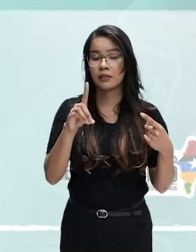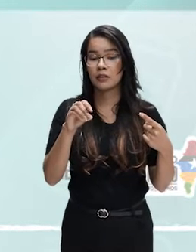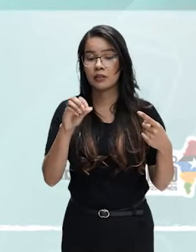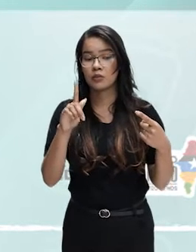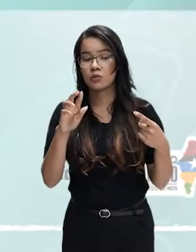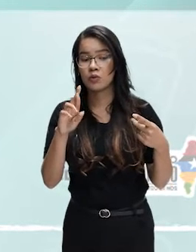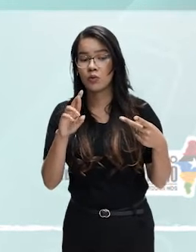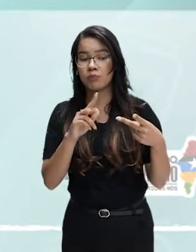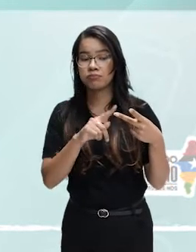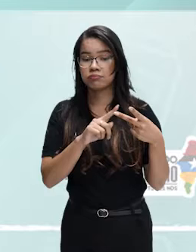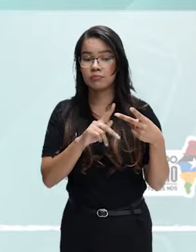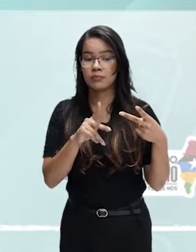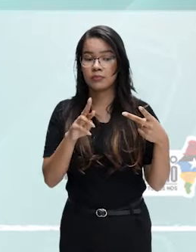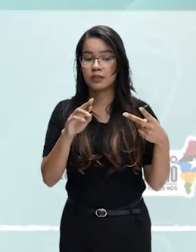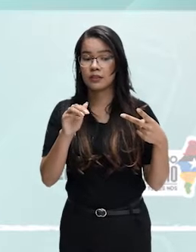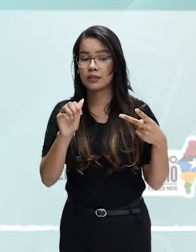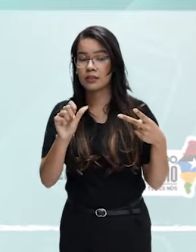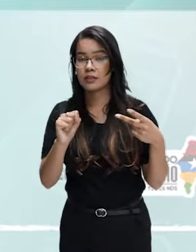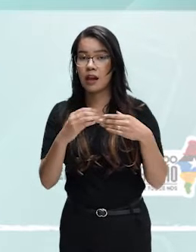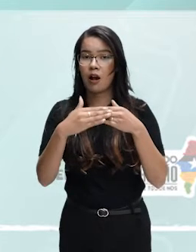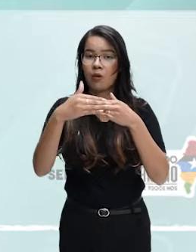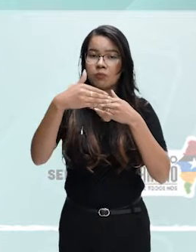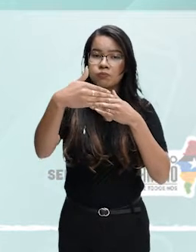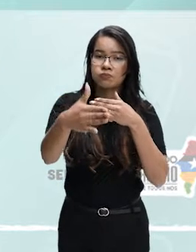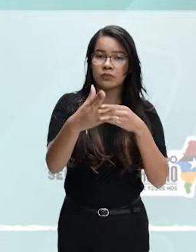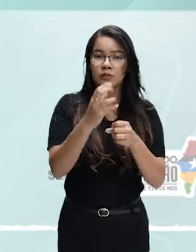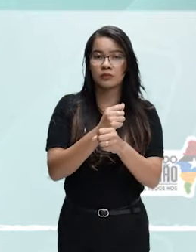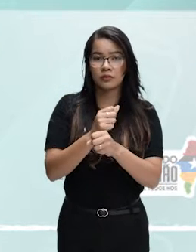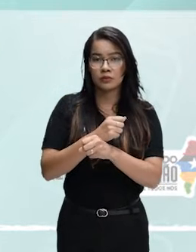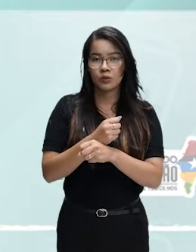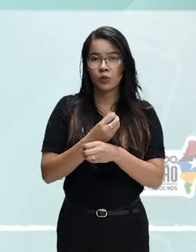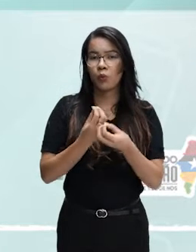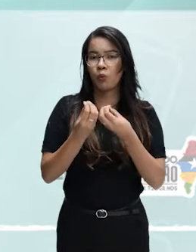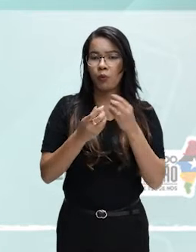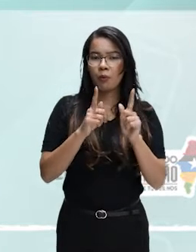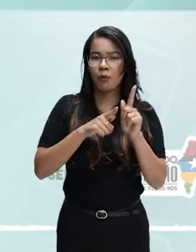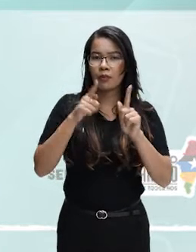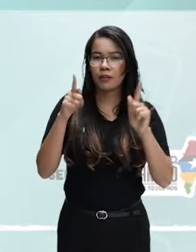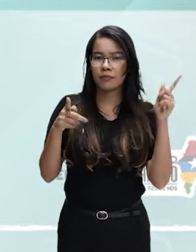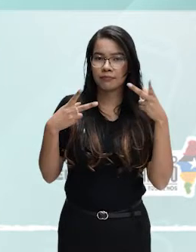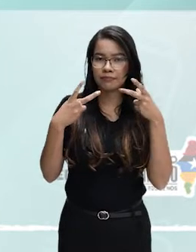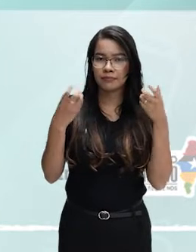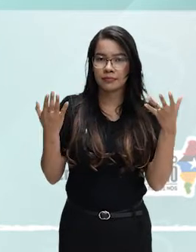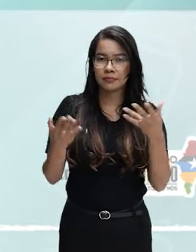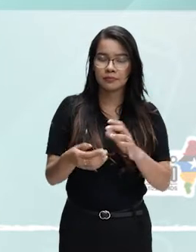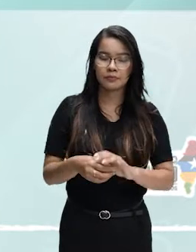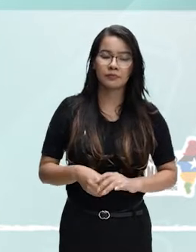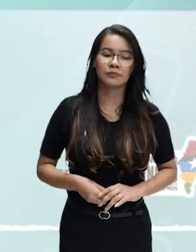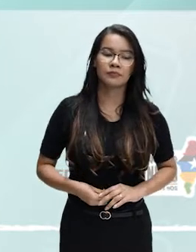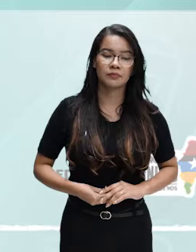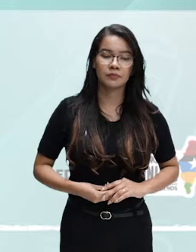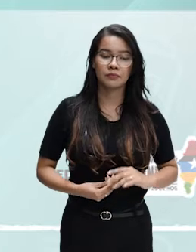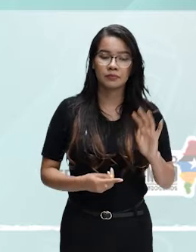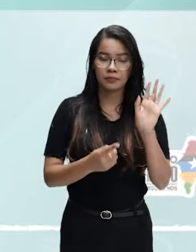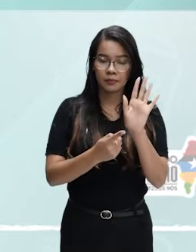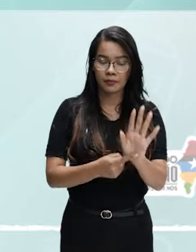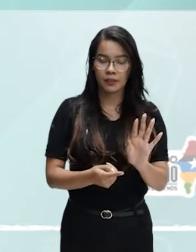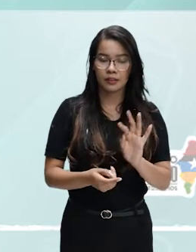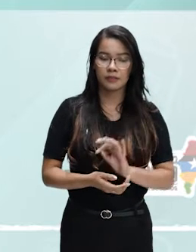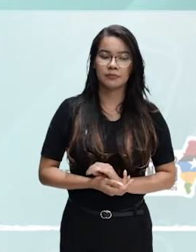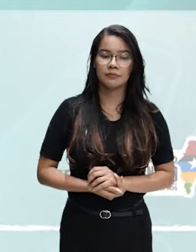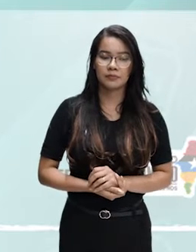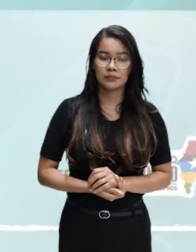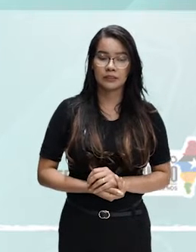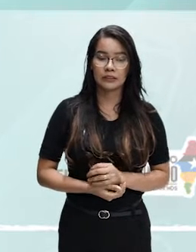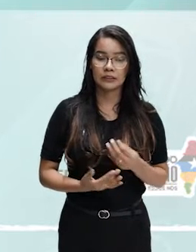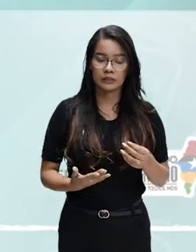sua presa ao longo dos anos. Vamos ver como é que é esse gráfico aí, né? Olha só, vamos lá. Então, a gente